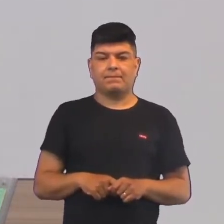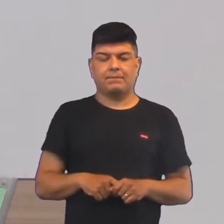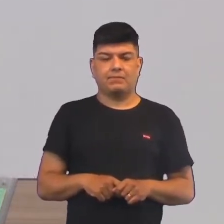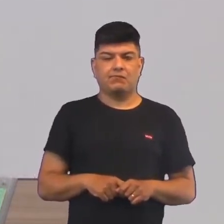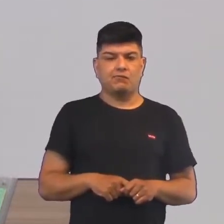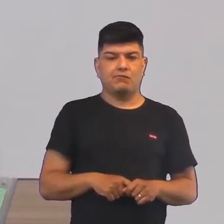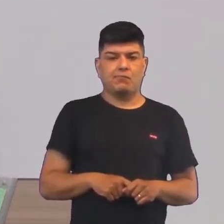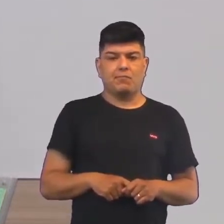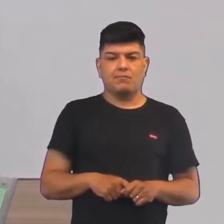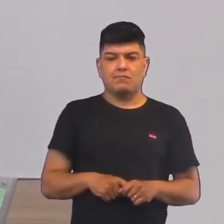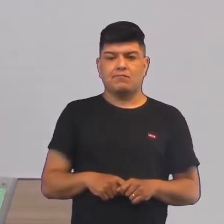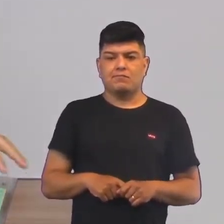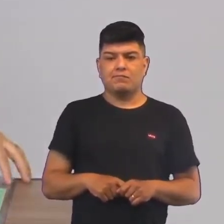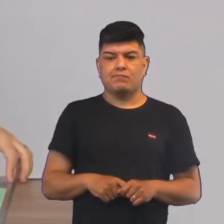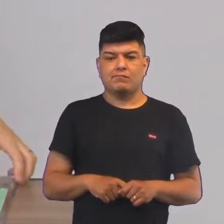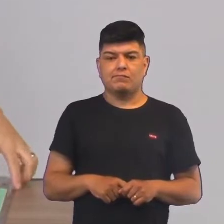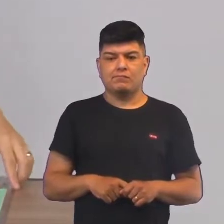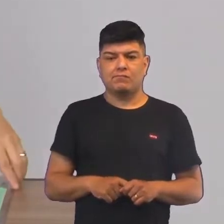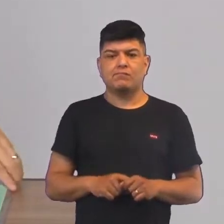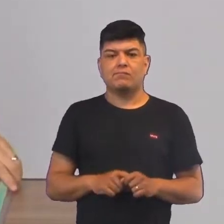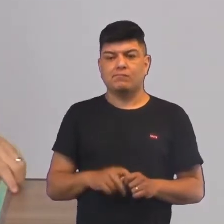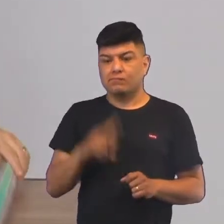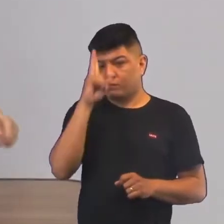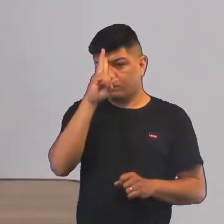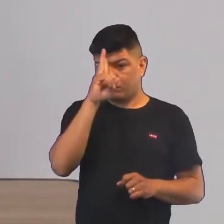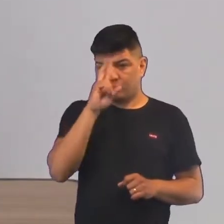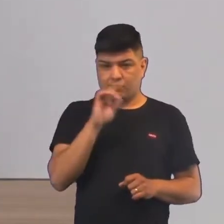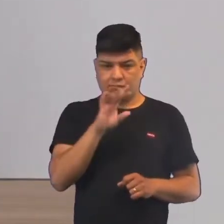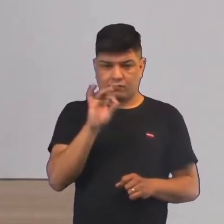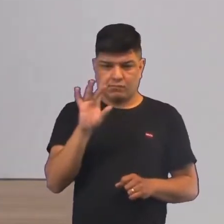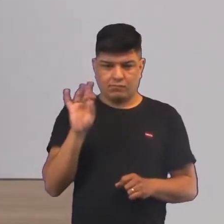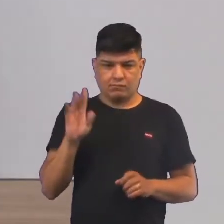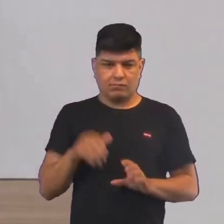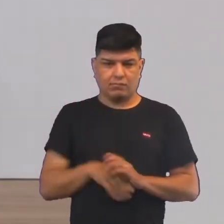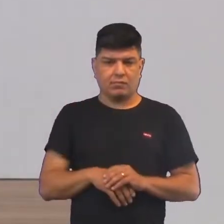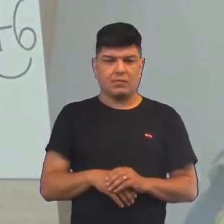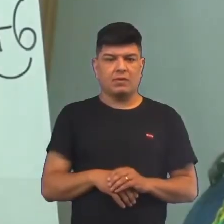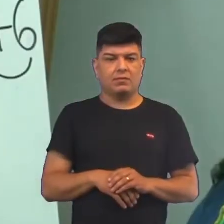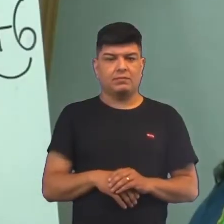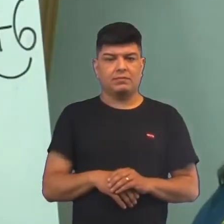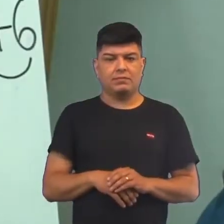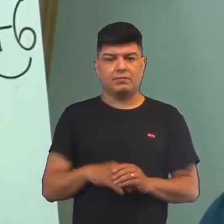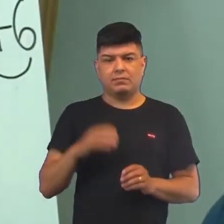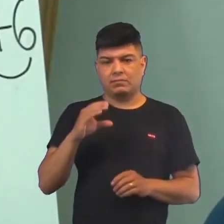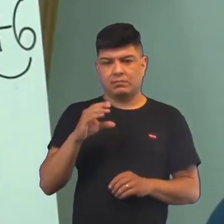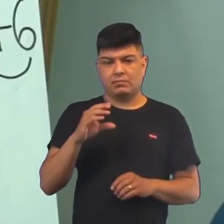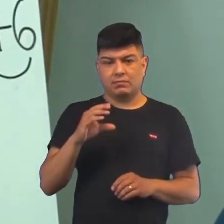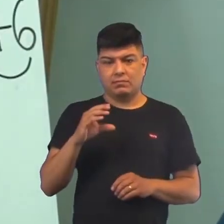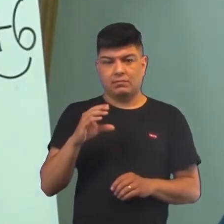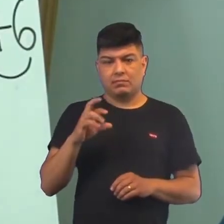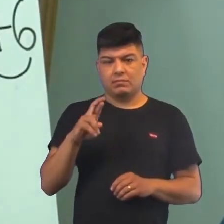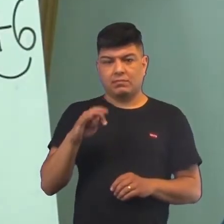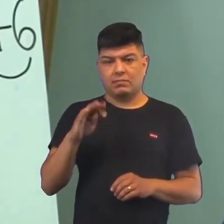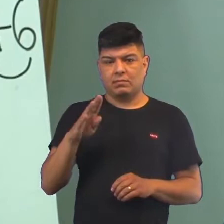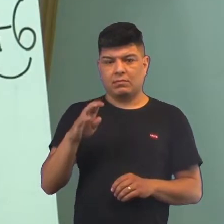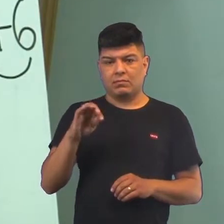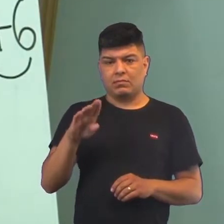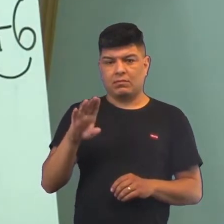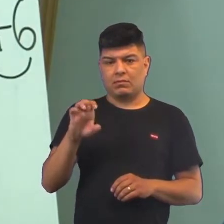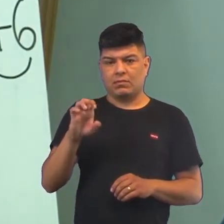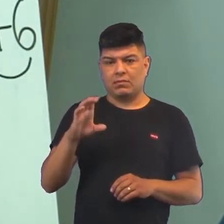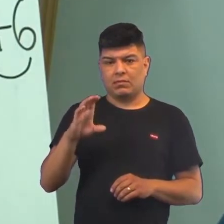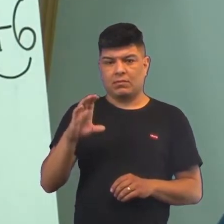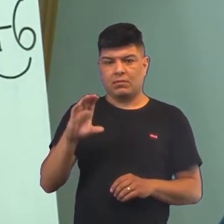Olha as fases da Lua. Vamos relembrar cada uma, tá? Tem a Lua crescente, Lua